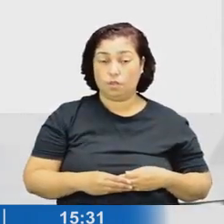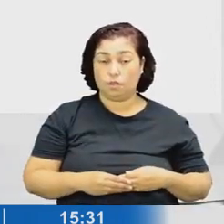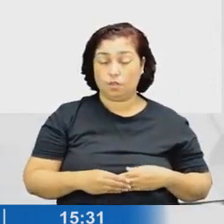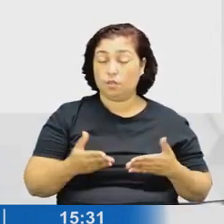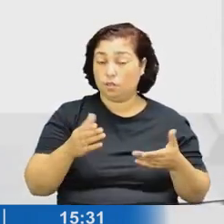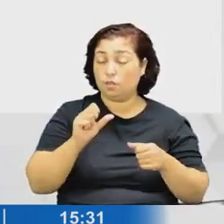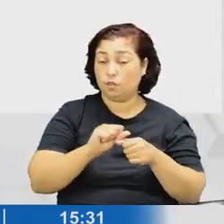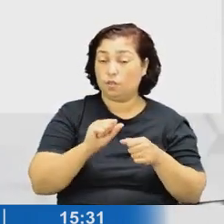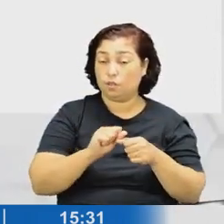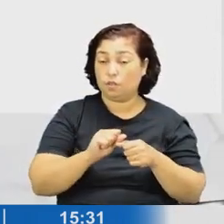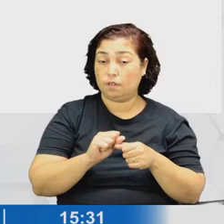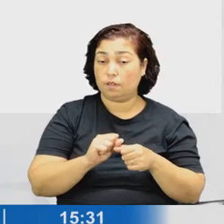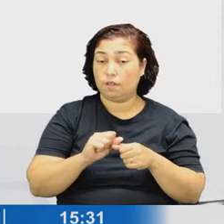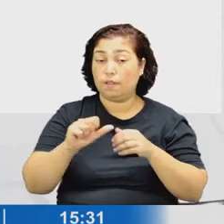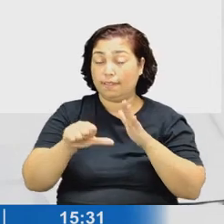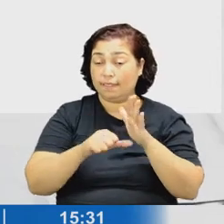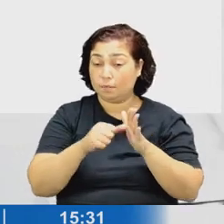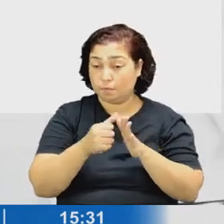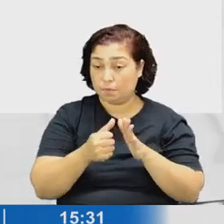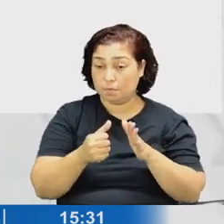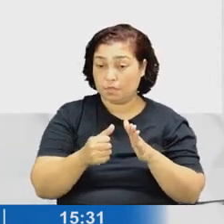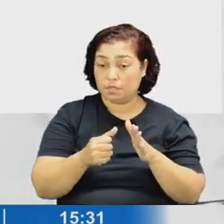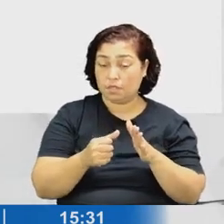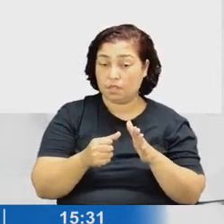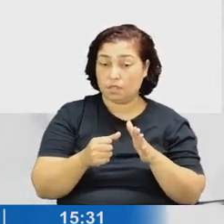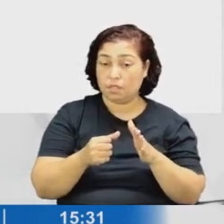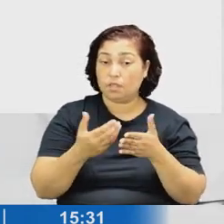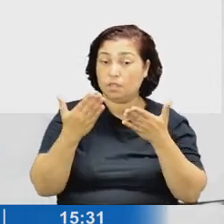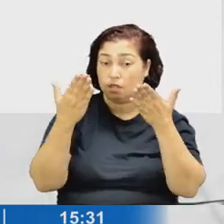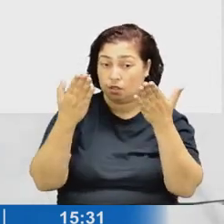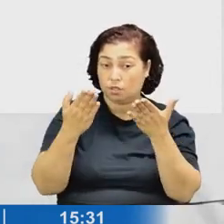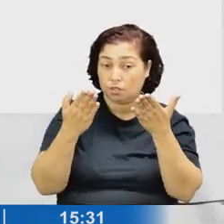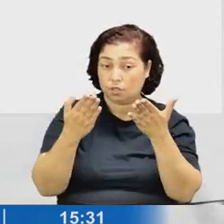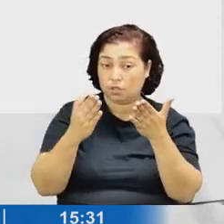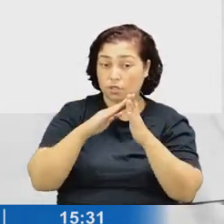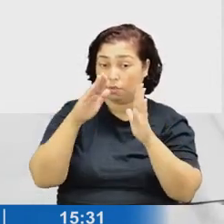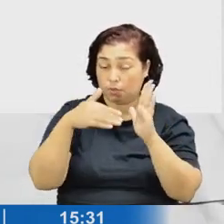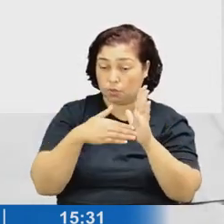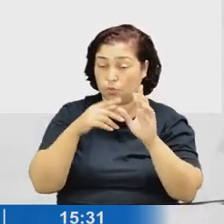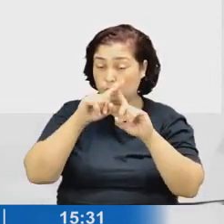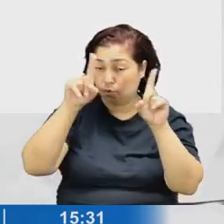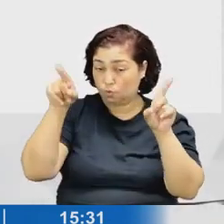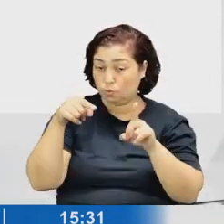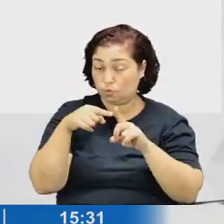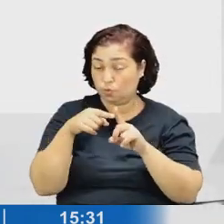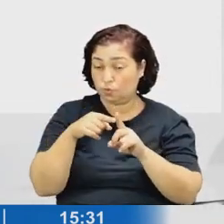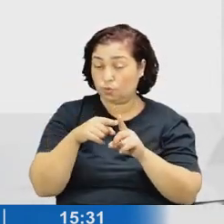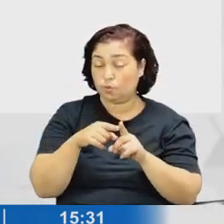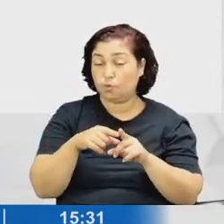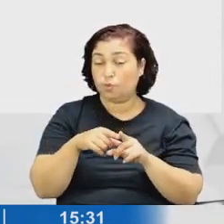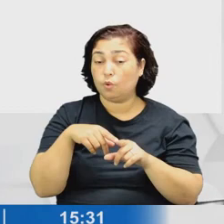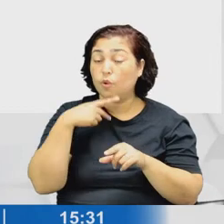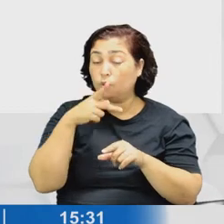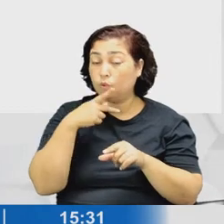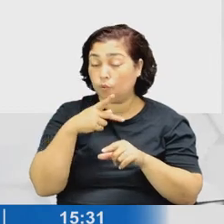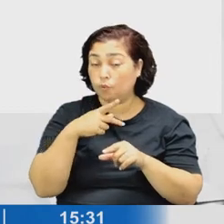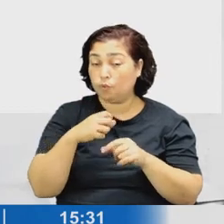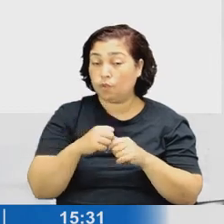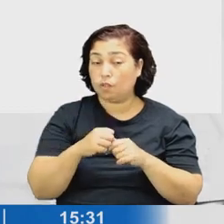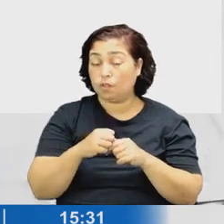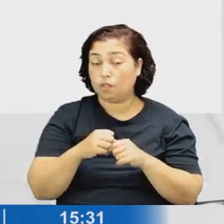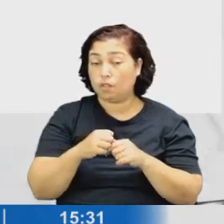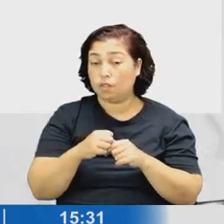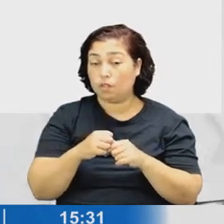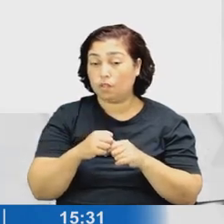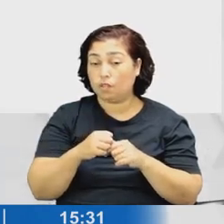pega ali primeiro primeira coisa dá a nota para todos esses elementos essas pizzas aí esse pedaço de pizza depois você vai refletir um pouquinho e pensar